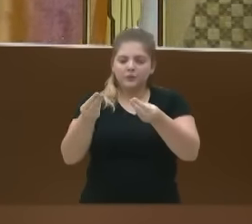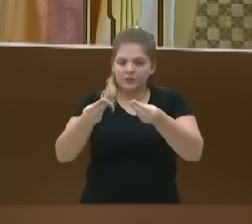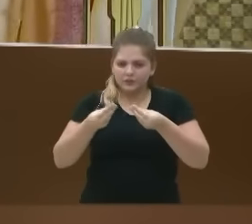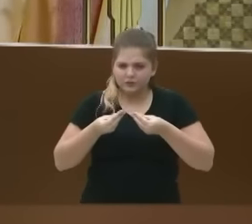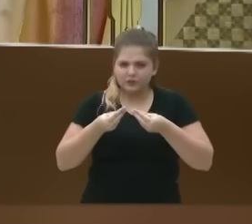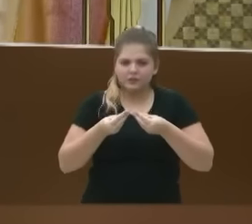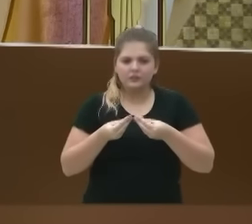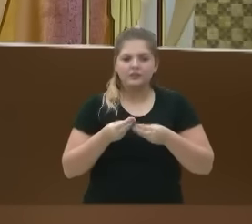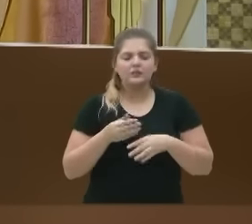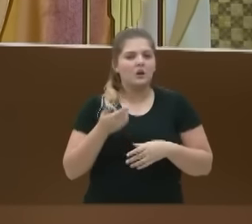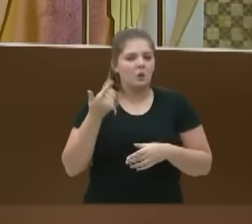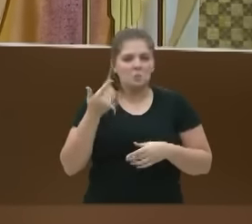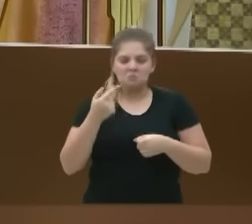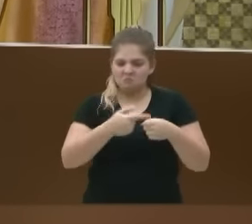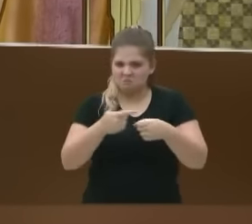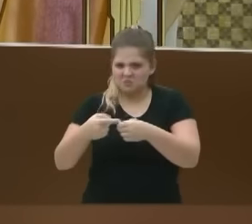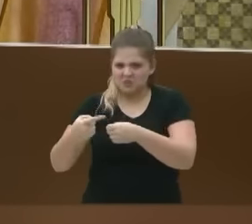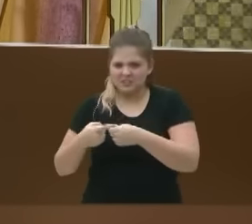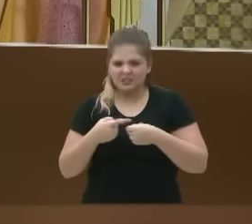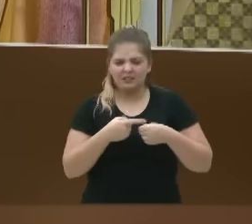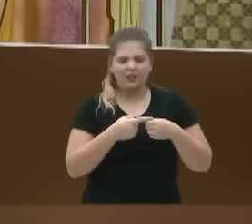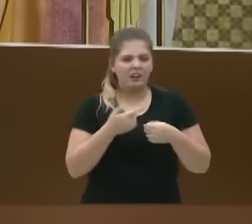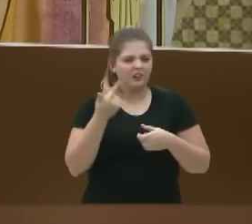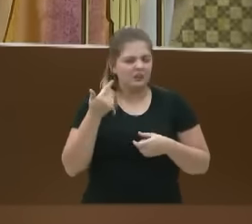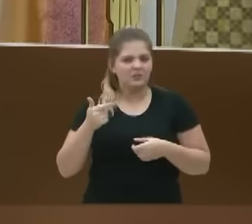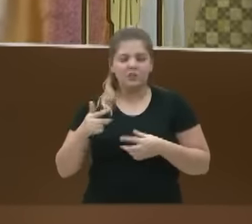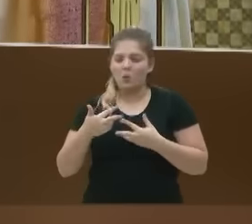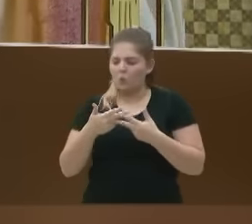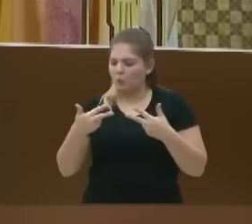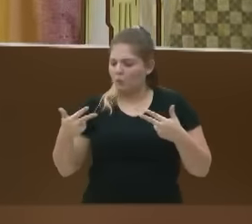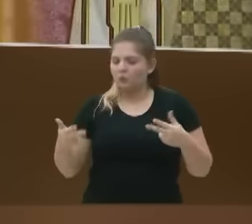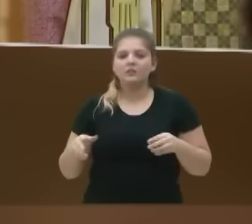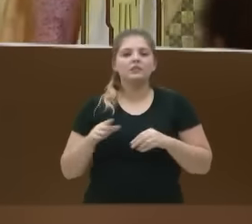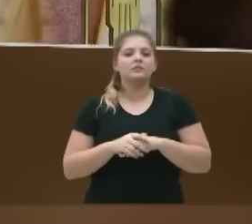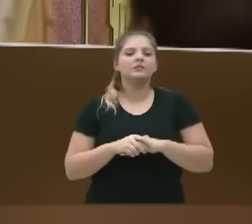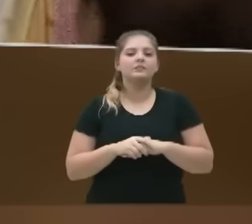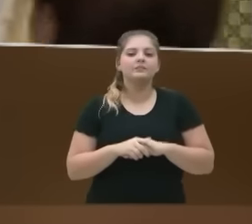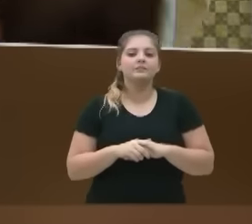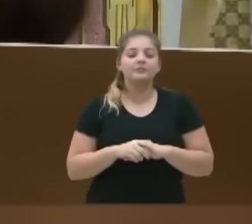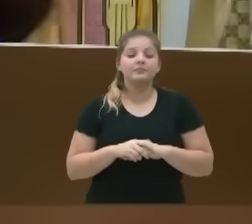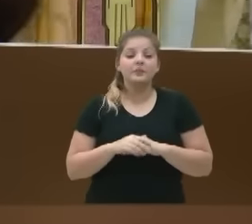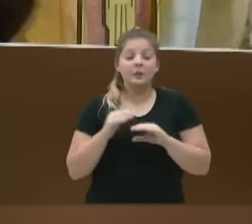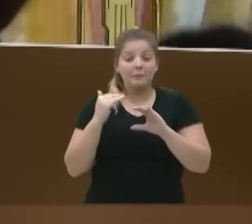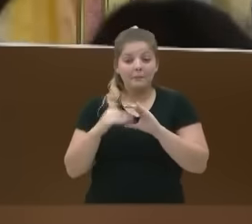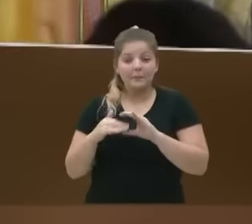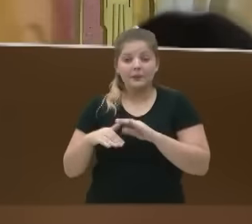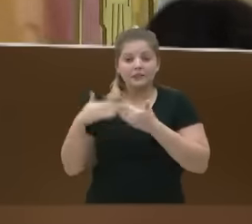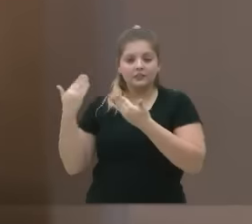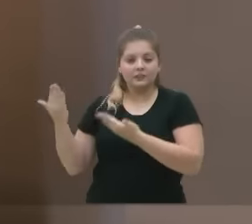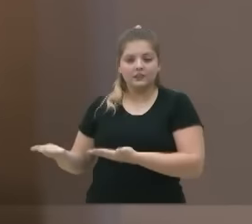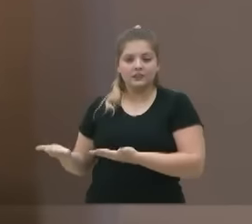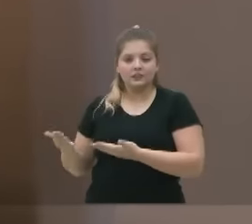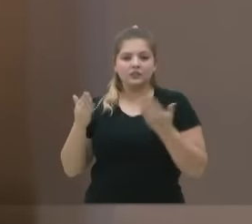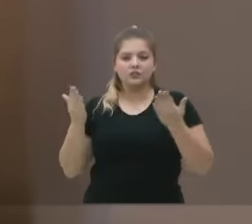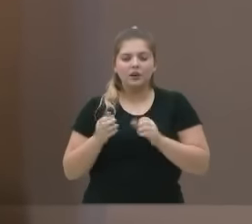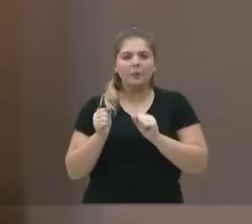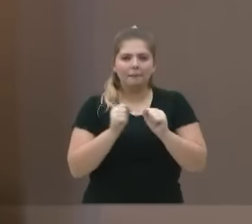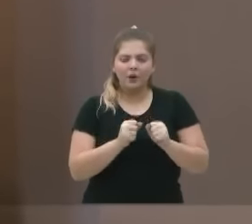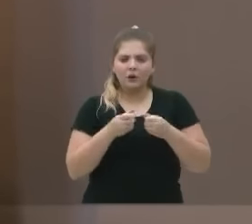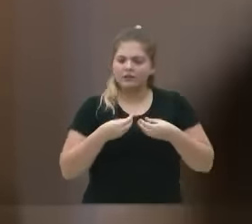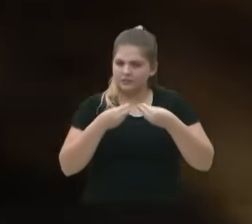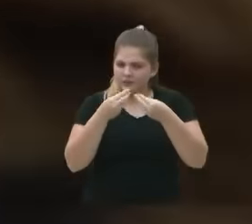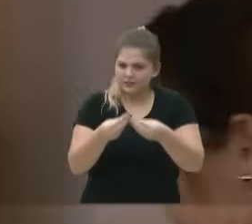Bruxelas, Colônia, Schoenstatt, Frankfurt. Entre em contato e já podem entregar também os